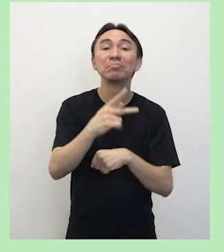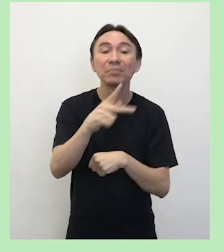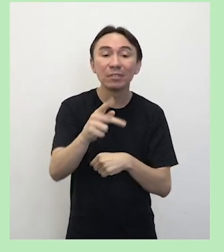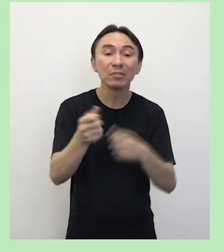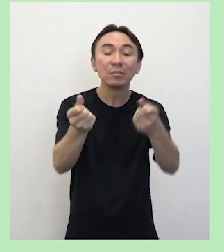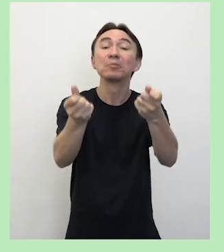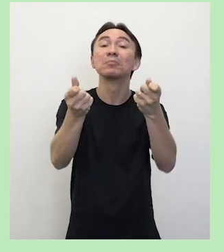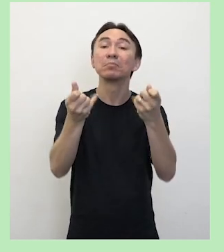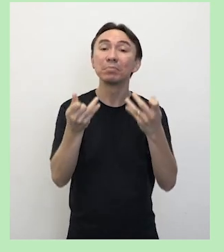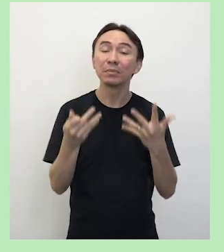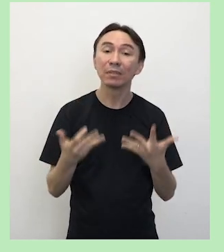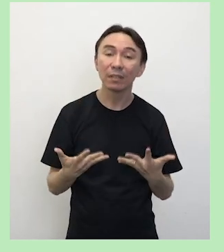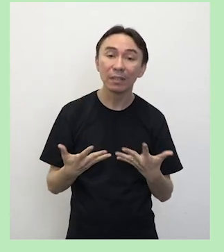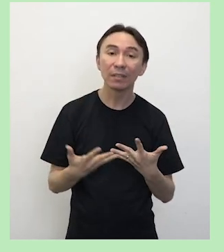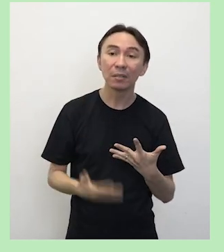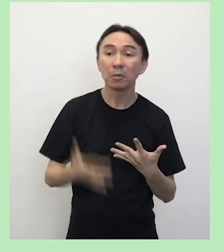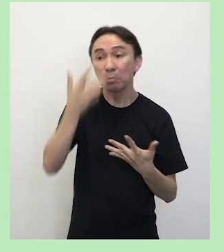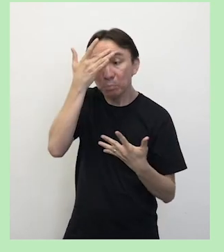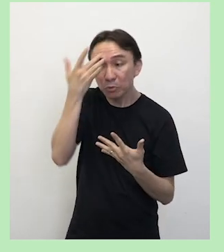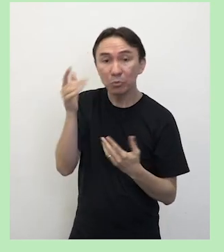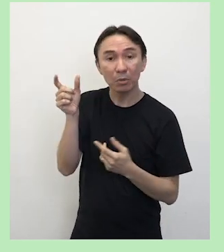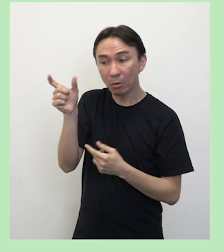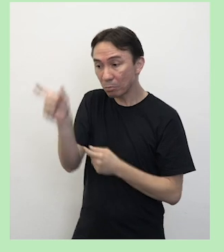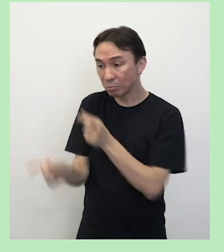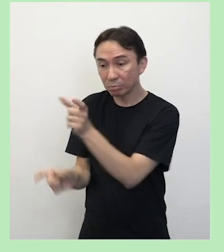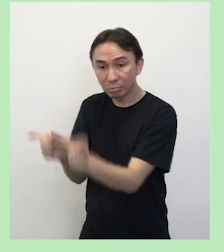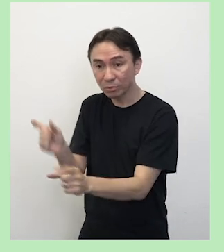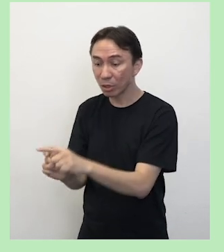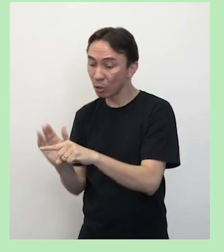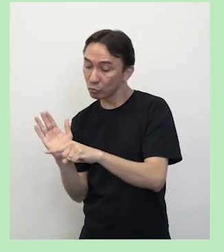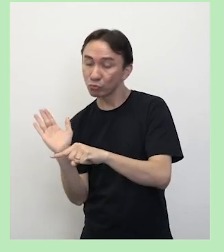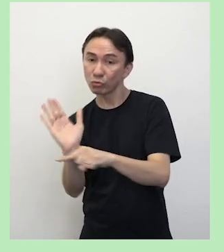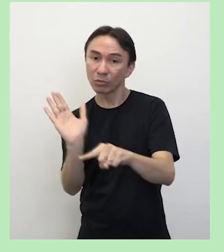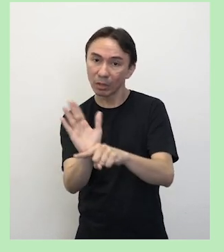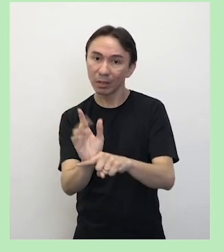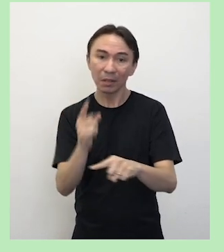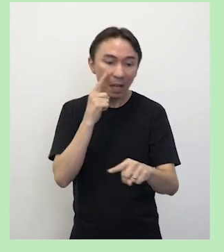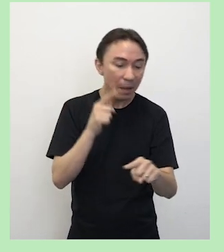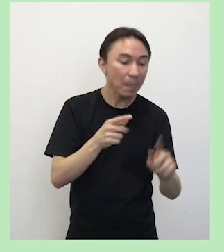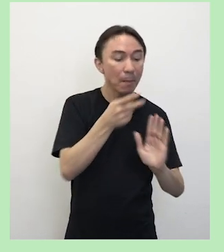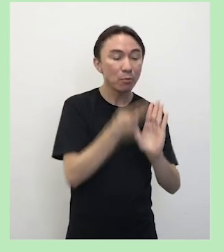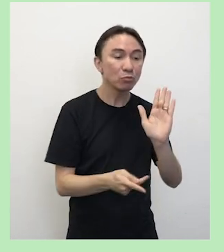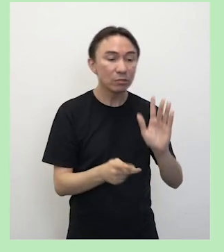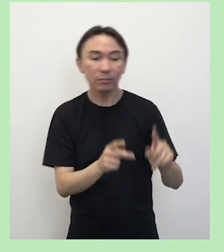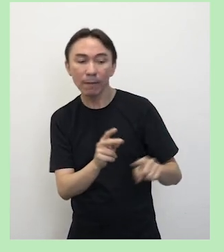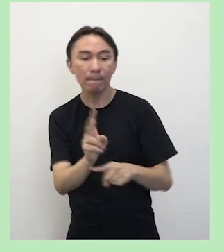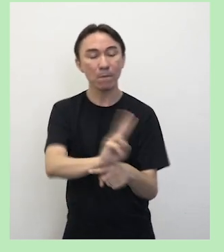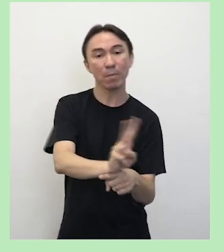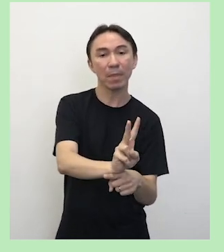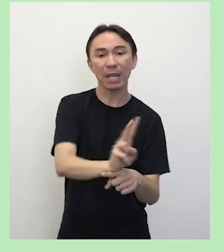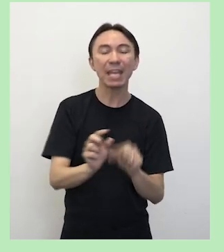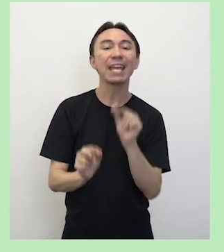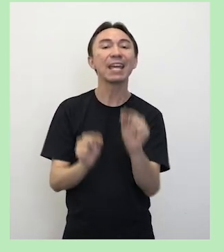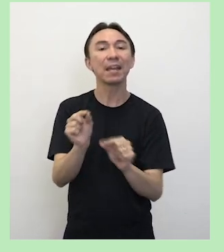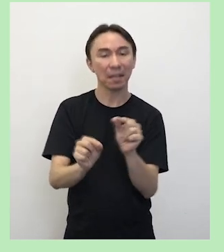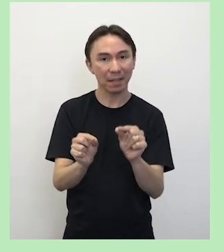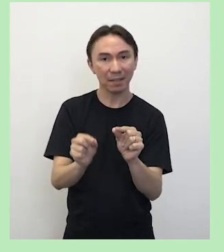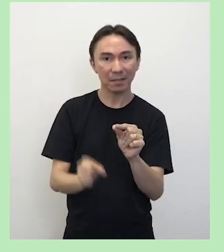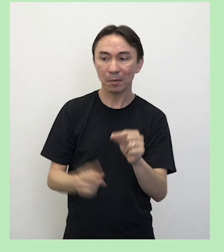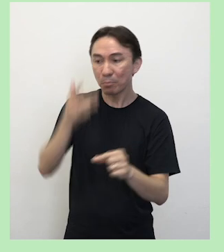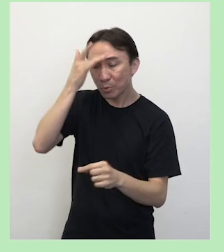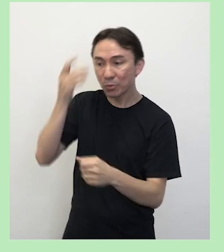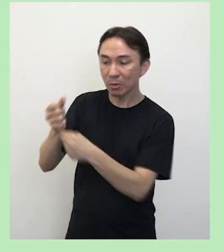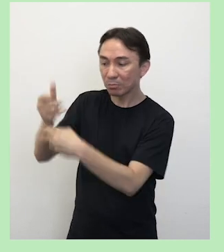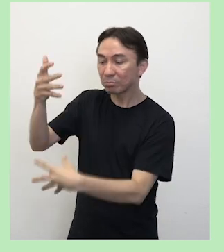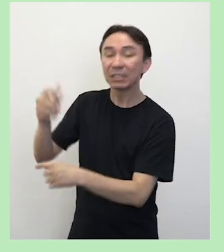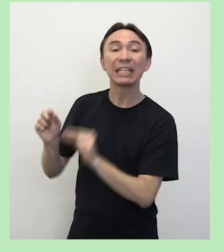as pessoas que vão ajudar no monitoramento de um projeto, no monitoramento do projeto de vocês. Compartilhe aqui com a gente no chat 1